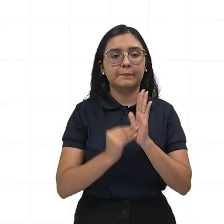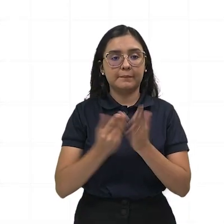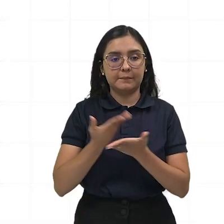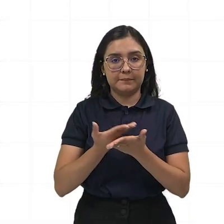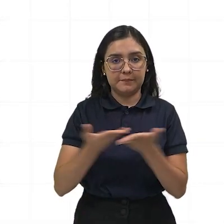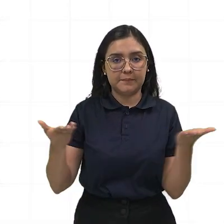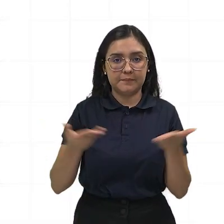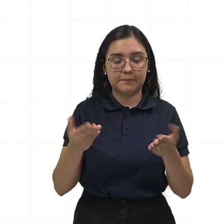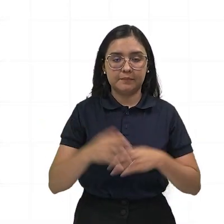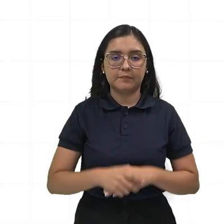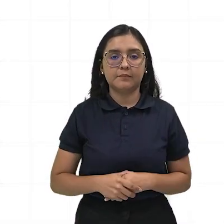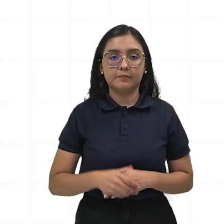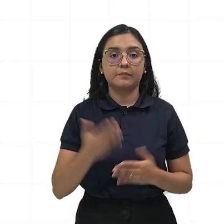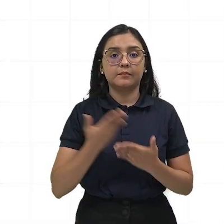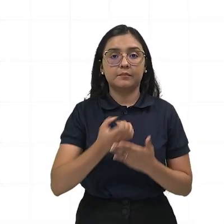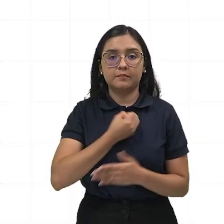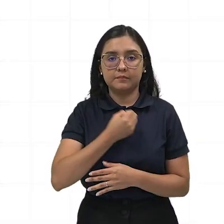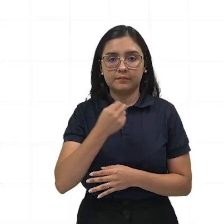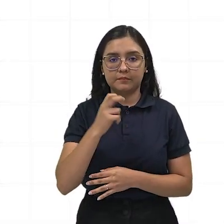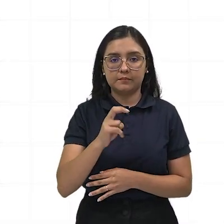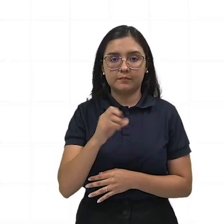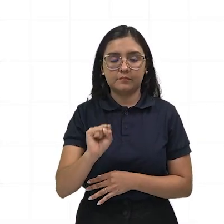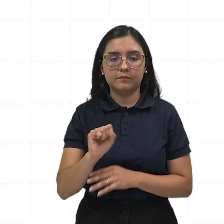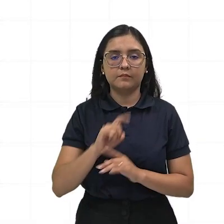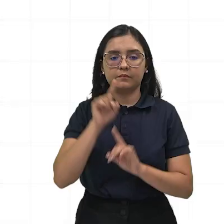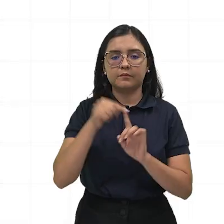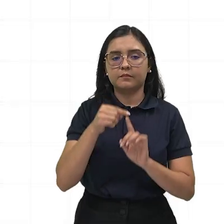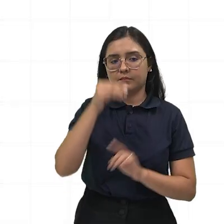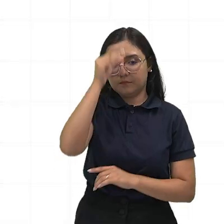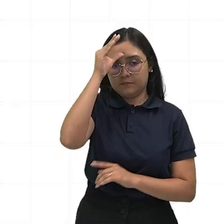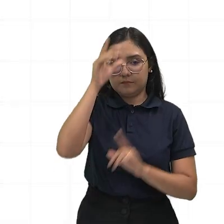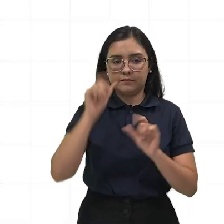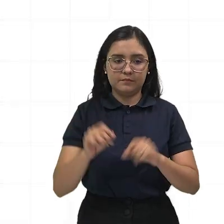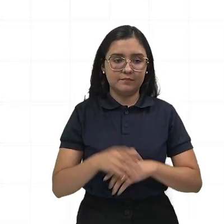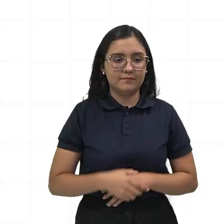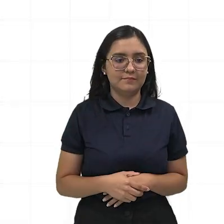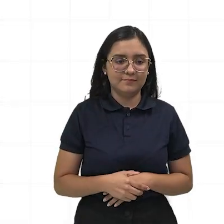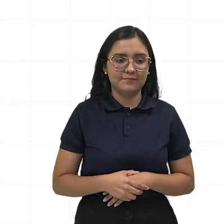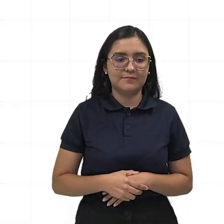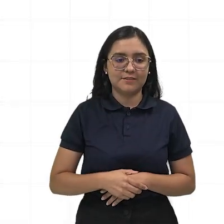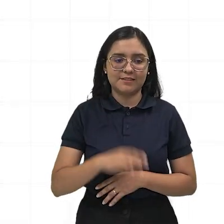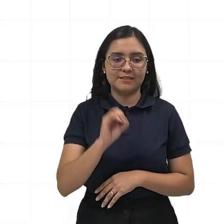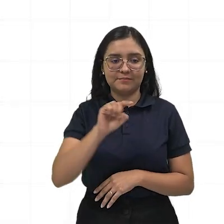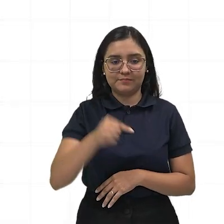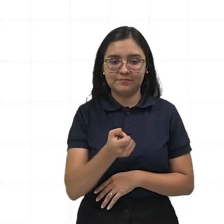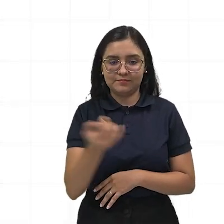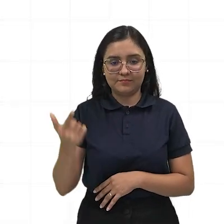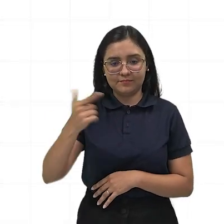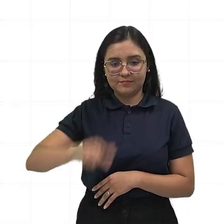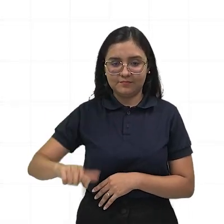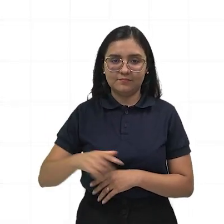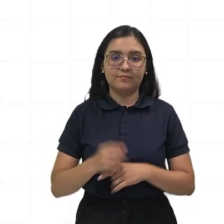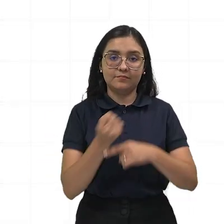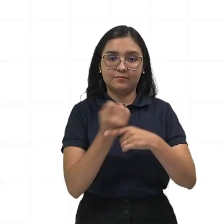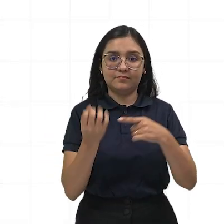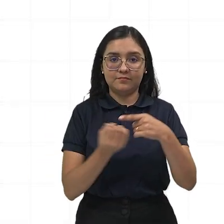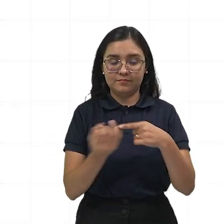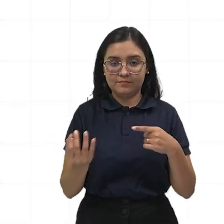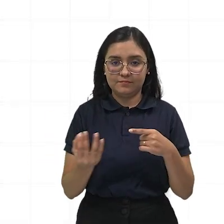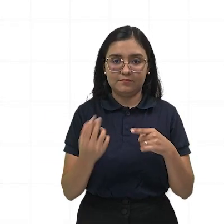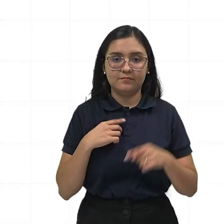Olha só, aula 58, objeto de conhecimento, dízimas periódicas, fração